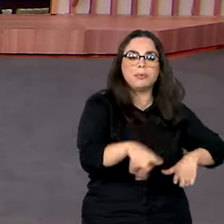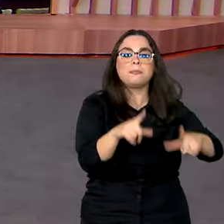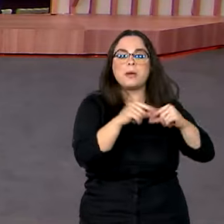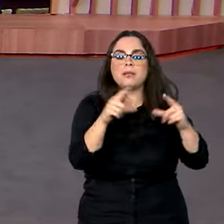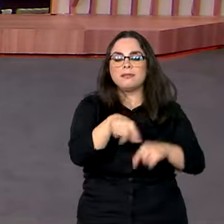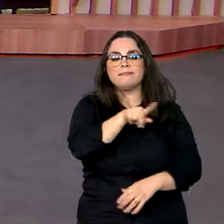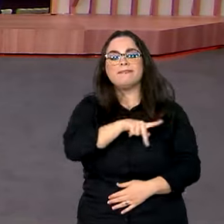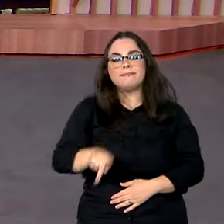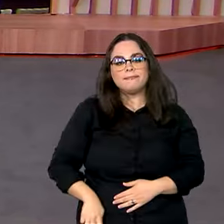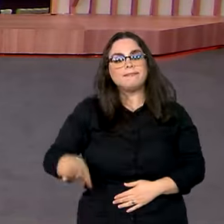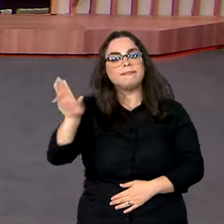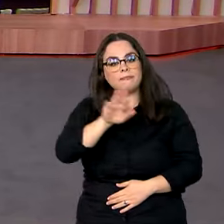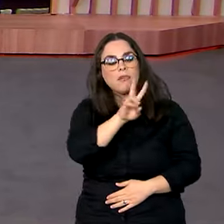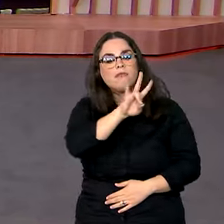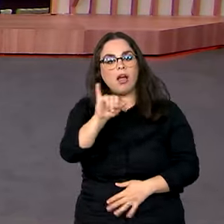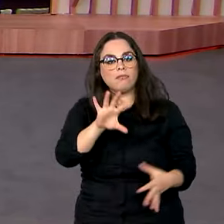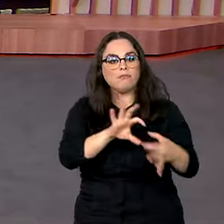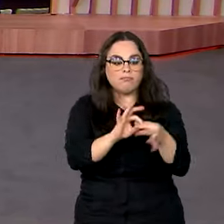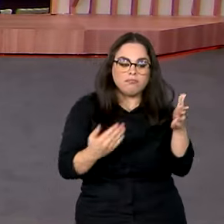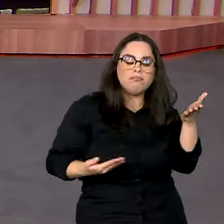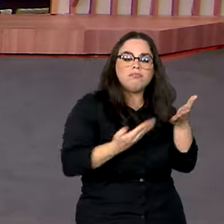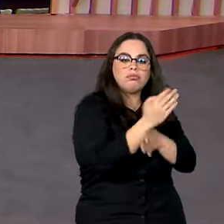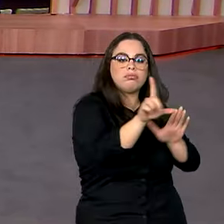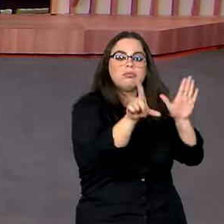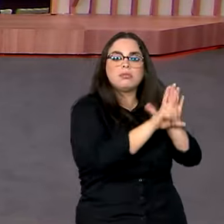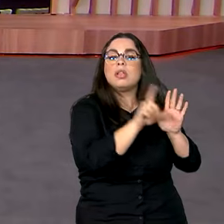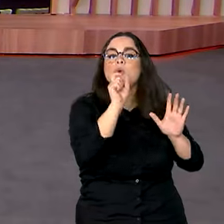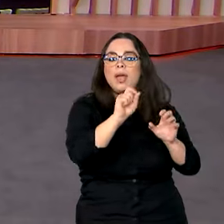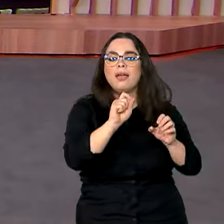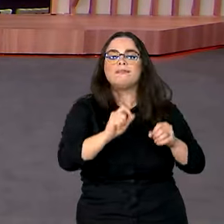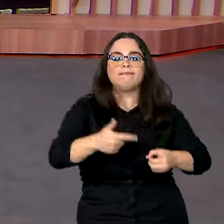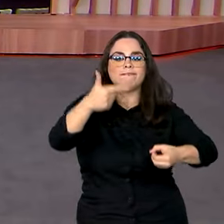onde o presidente Lula vai sancionar a lei do